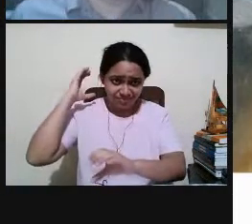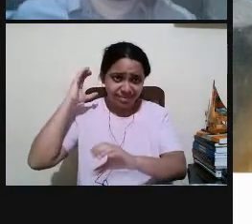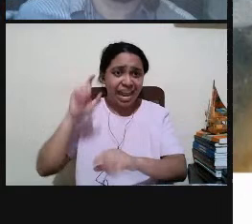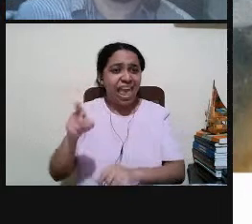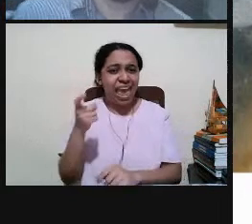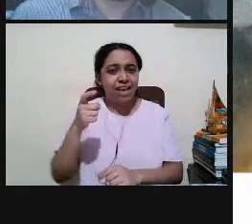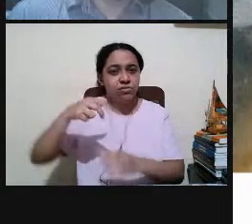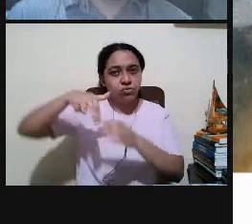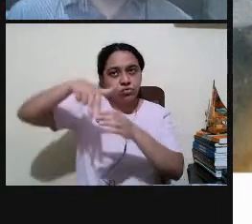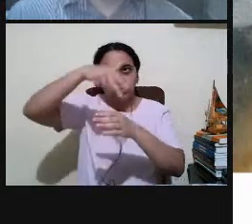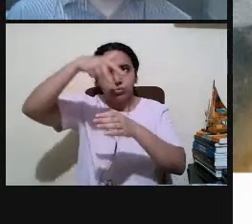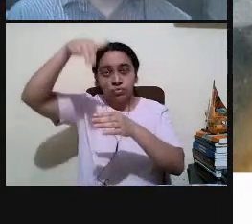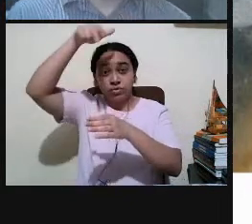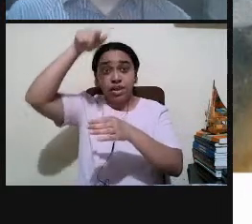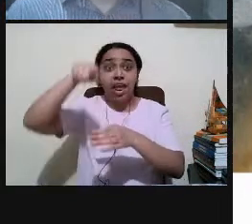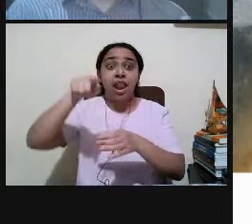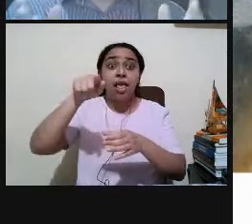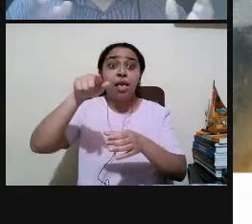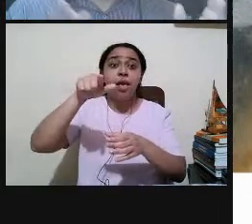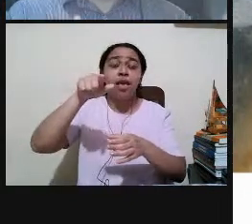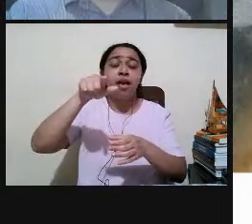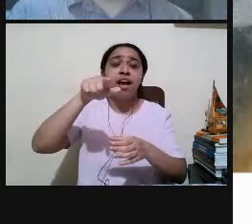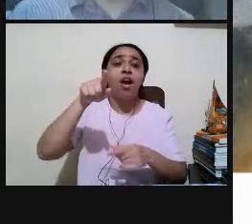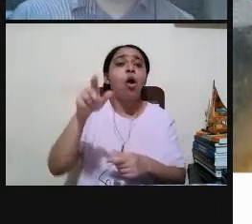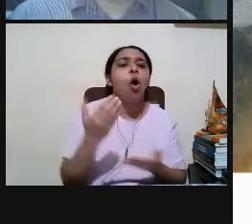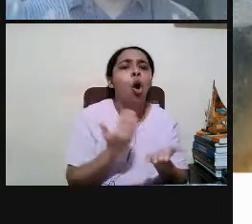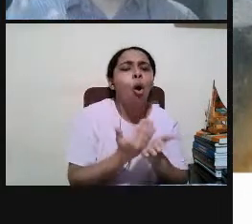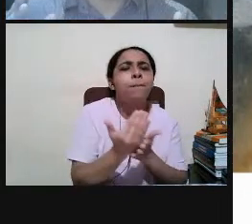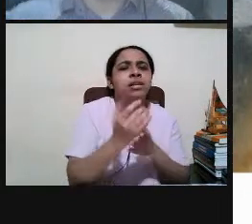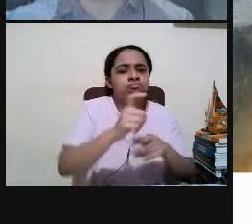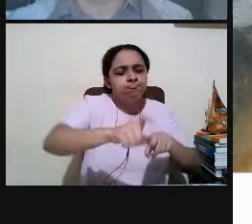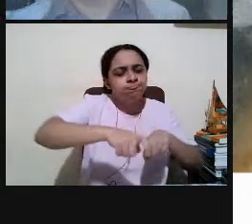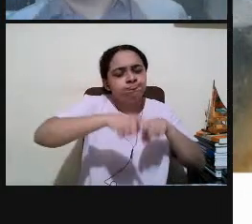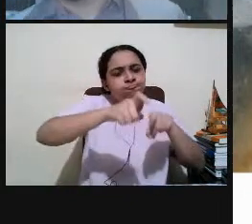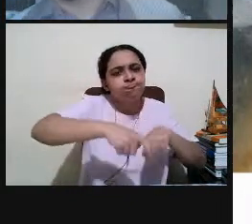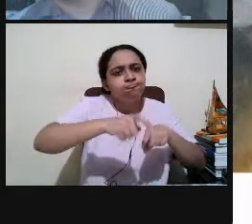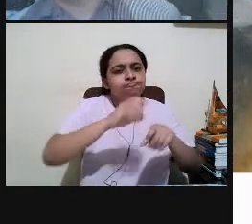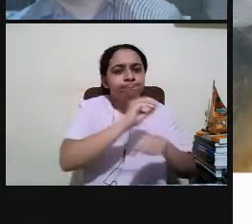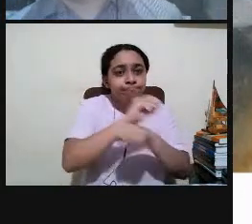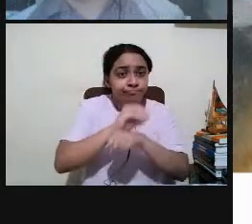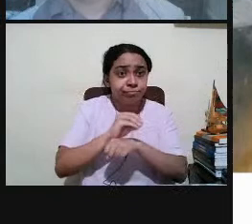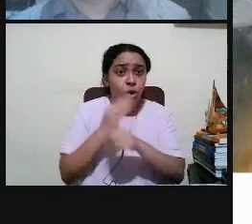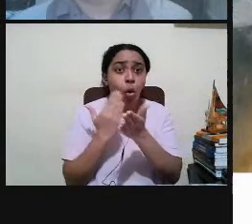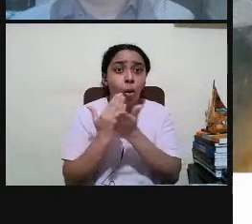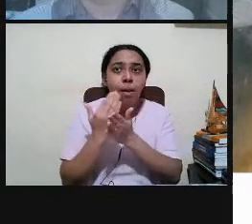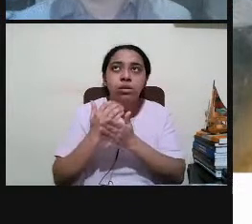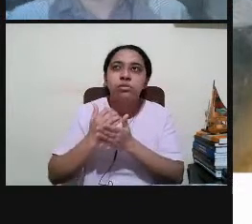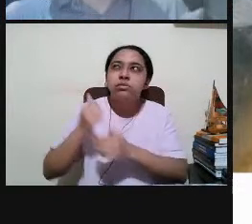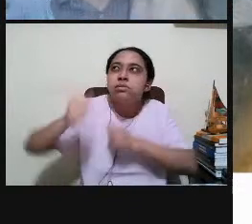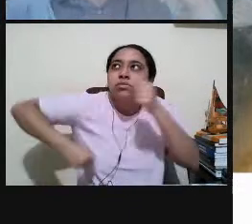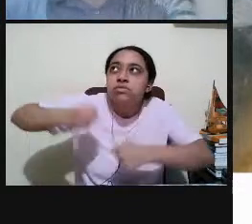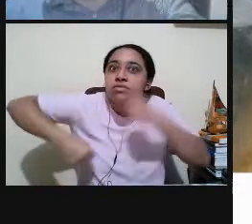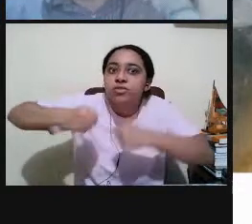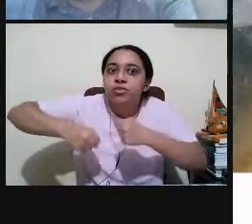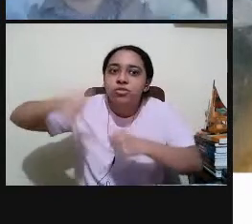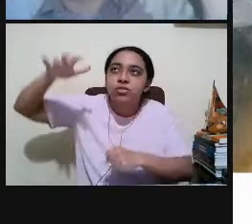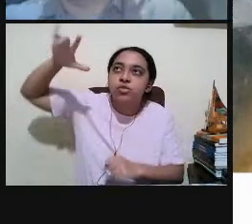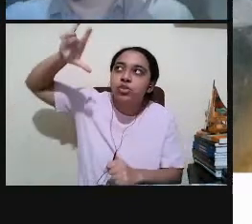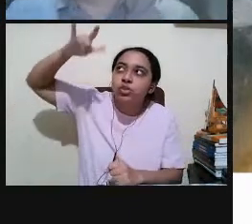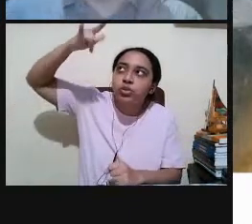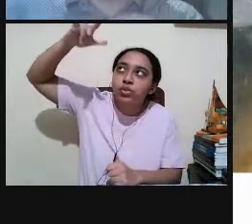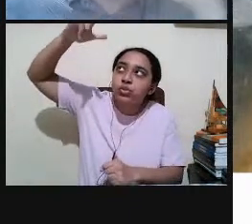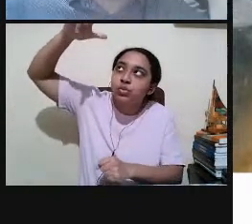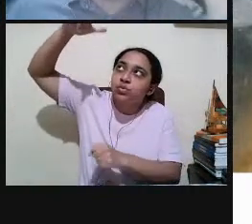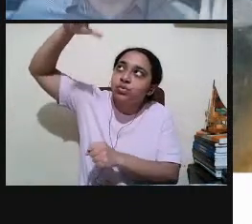vira fazendeiro e o filme começa a lhe perseguir um drone cara Acho que numa época onde Drone não tava nem